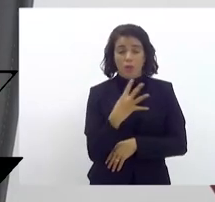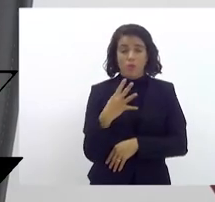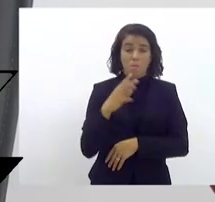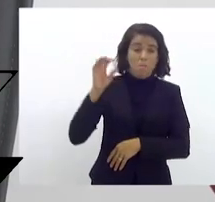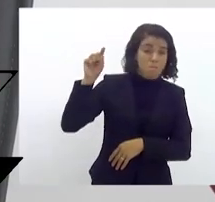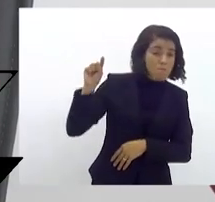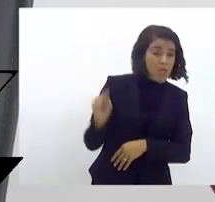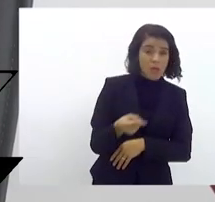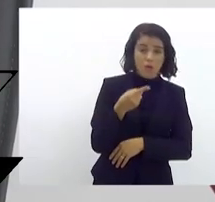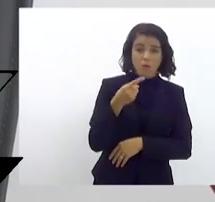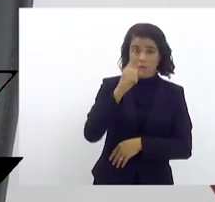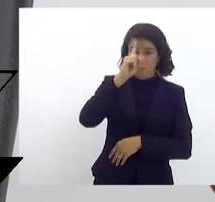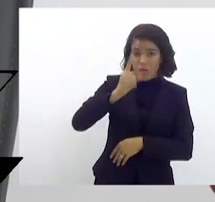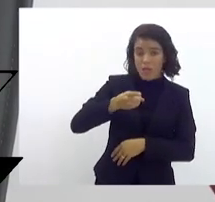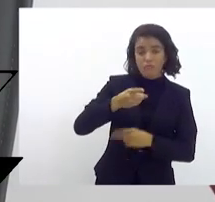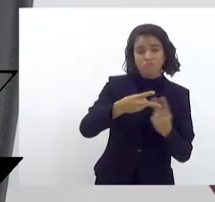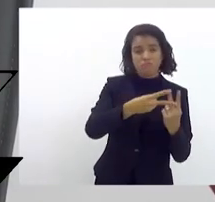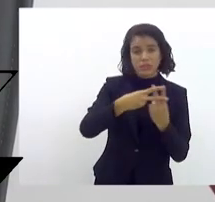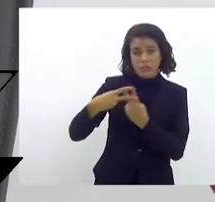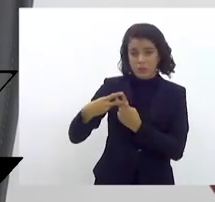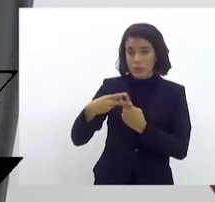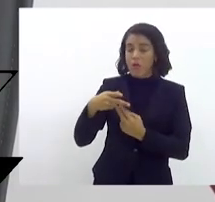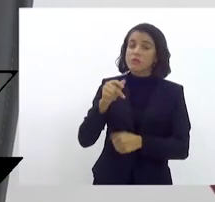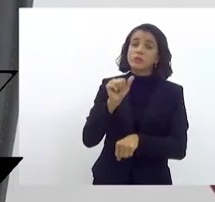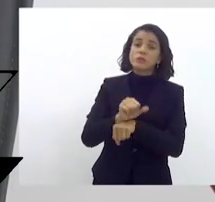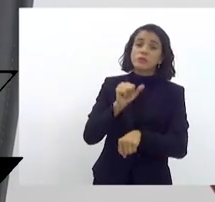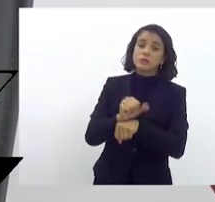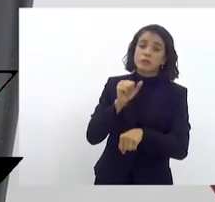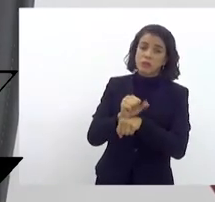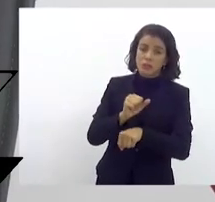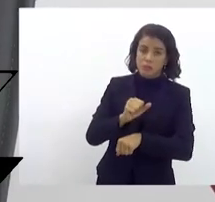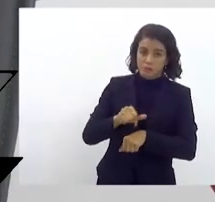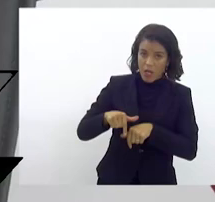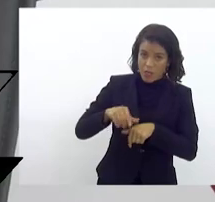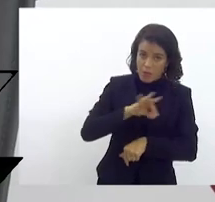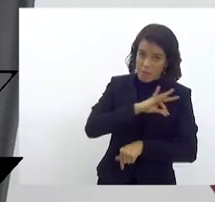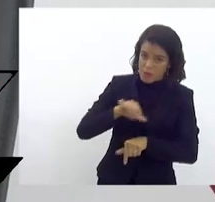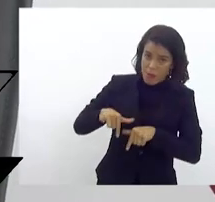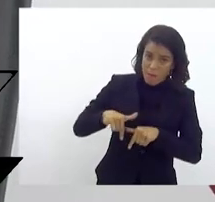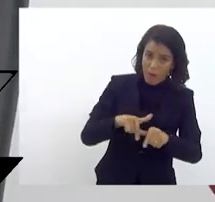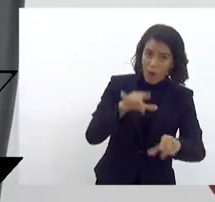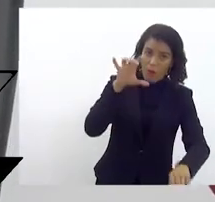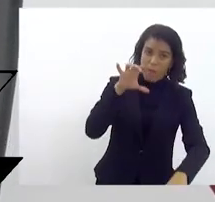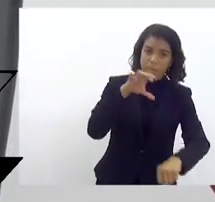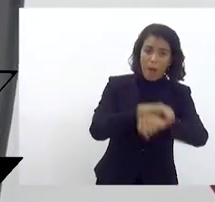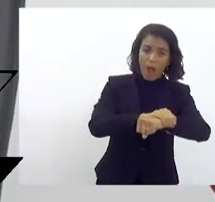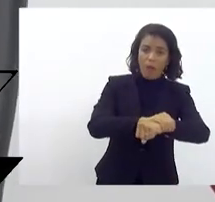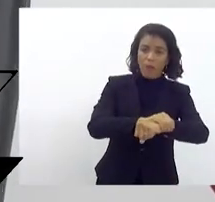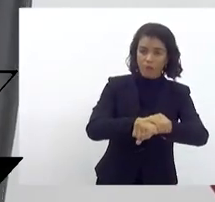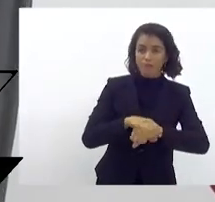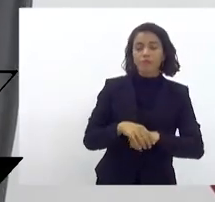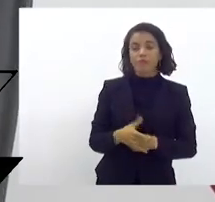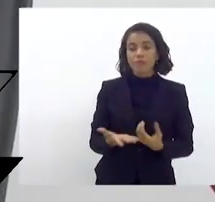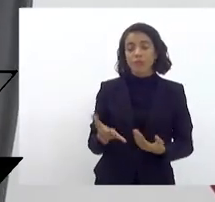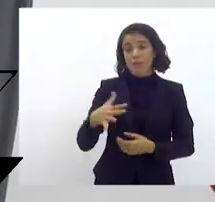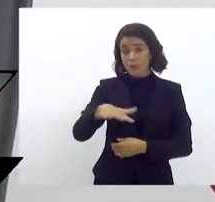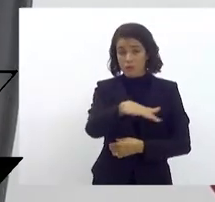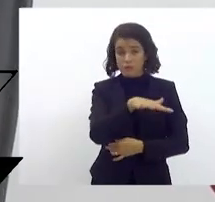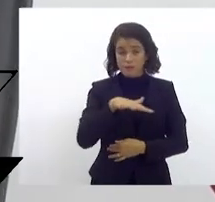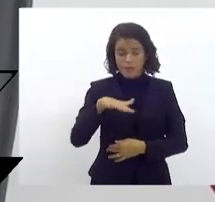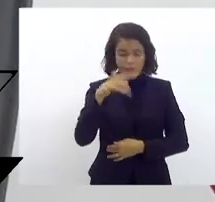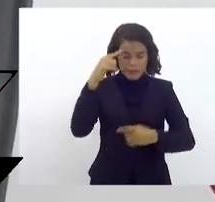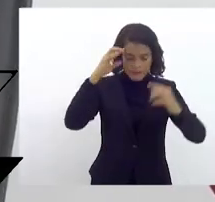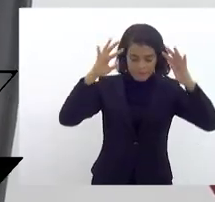prisão é pendentes de cumprimento então é diante desse cenário também de pensar